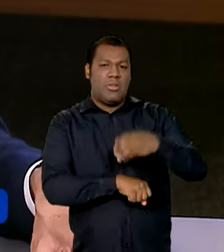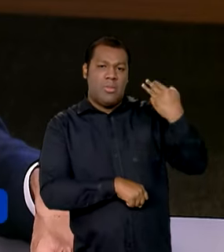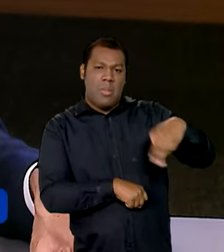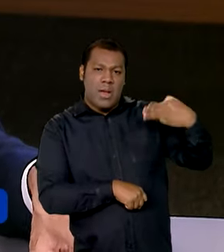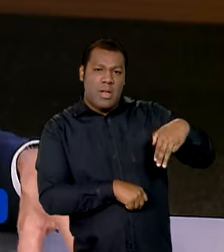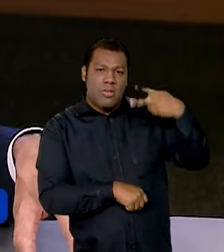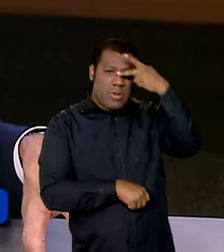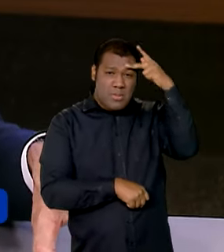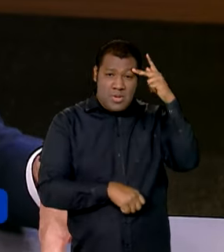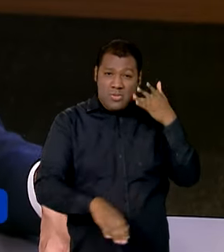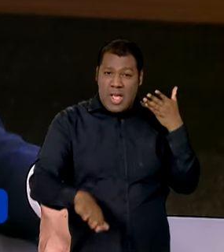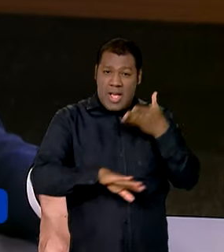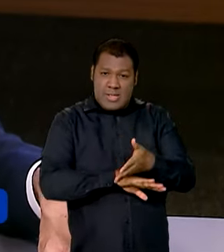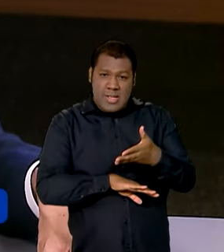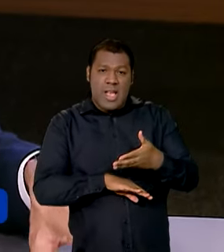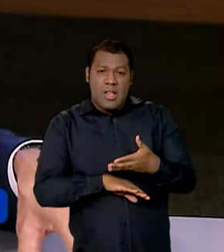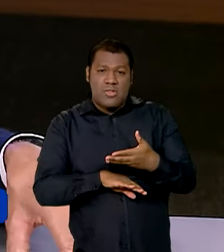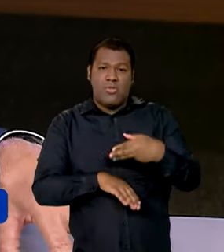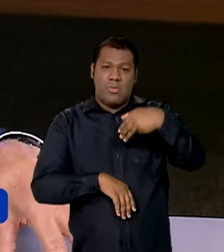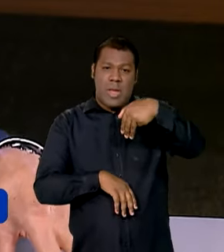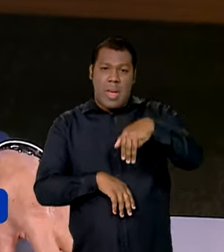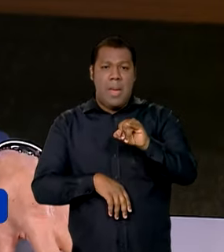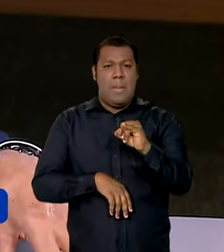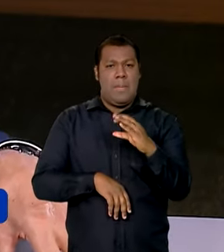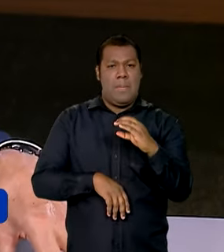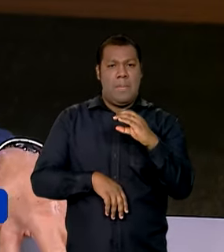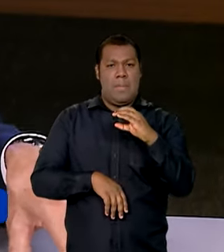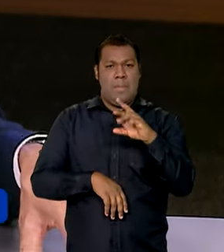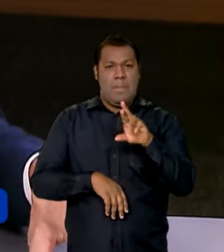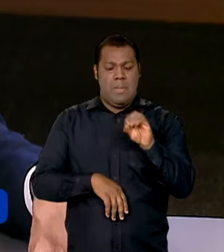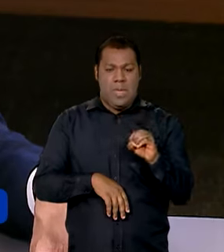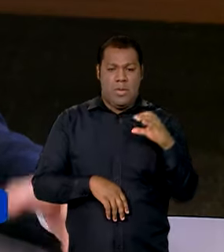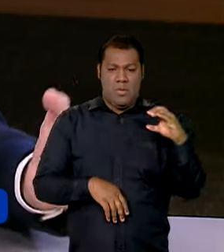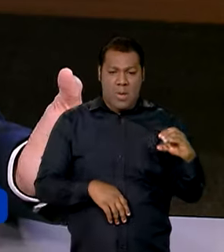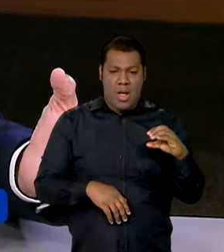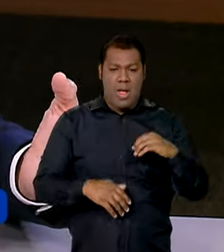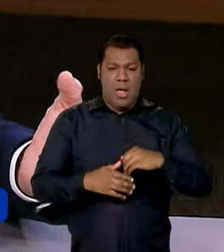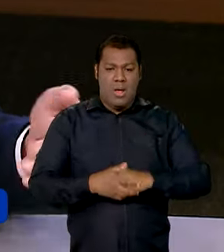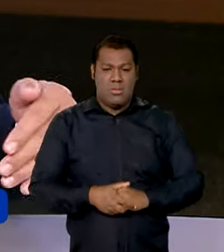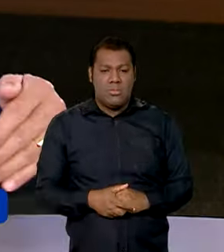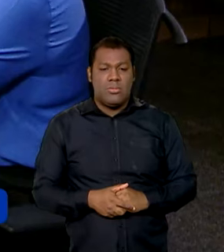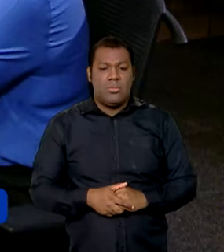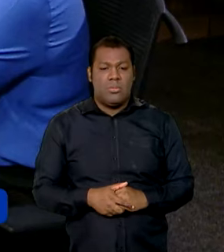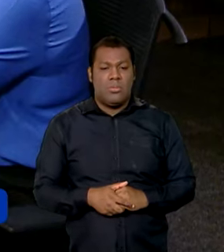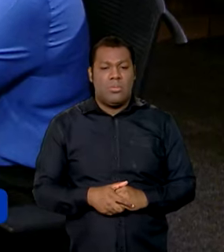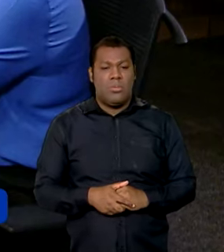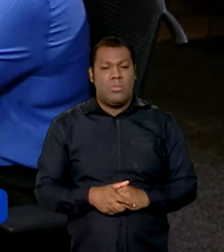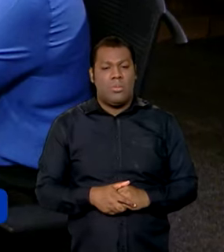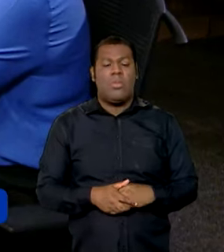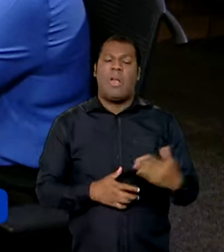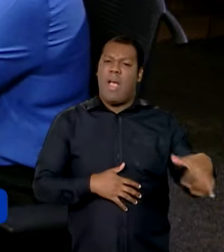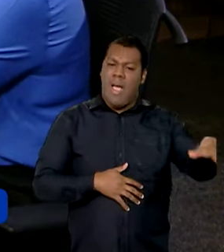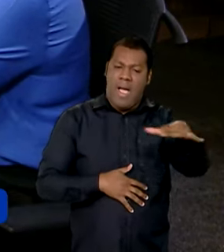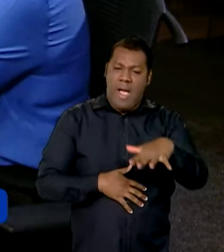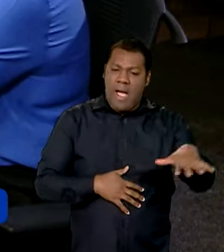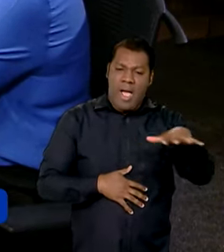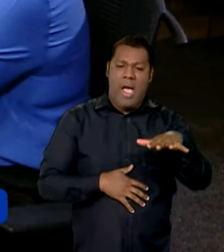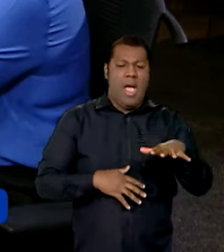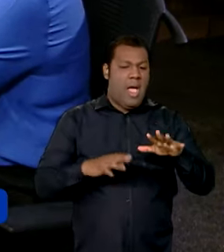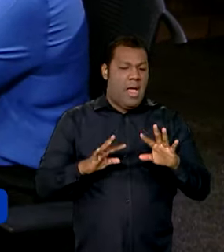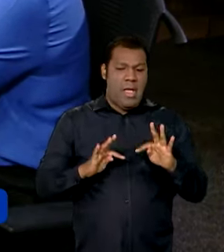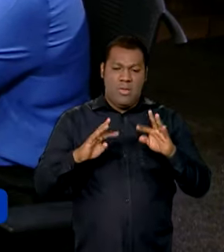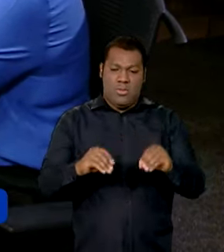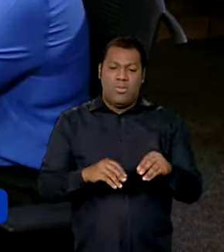este olhar seja no microcrédito seja no financiamento das cadeias produtivas locais que são todas as áreas do pequeno